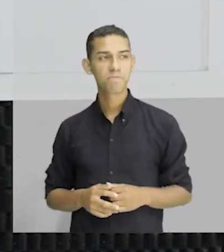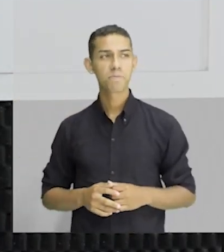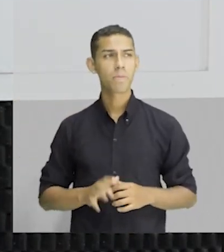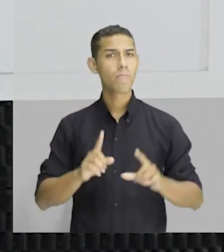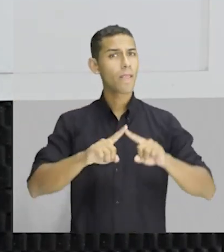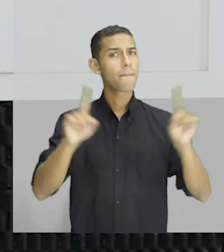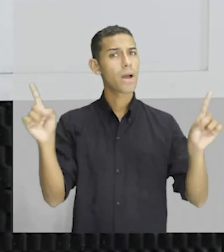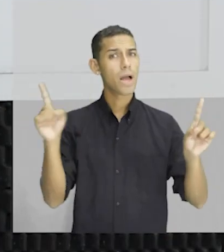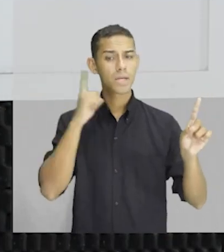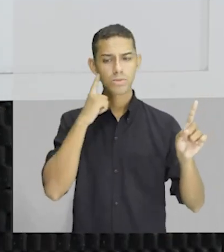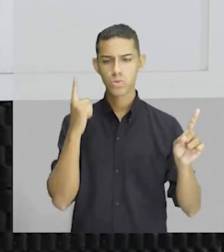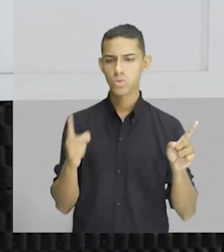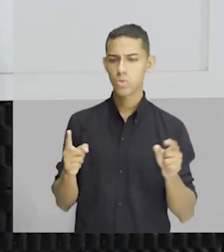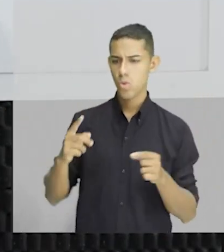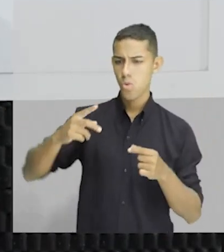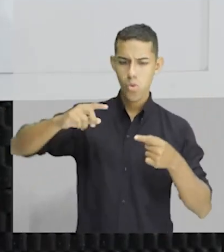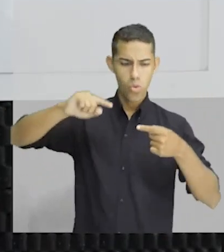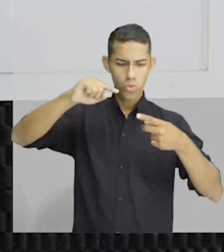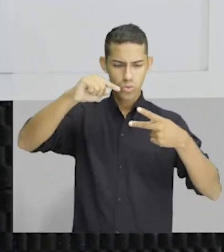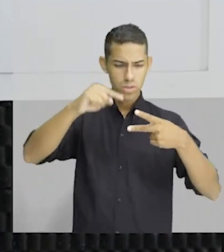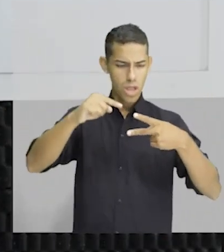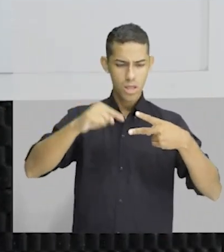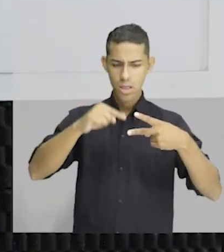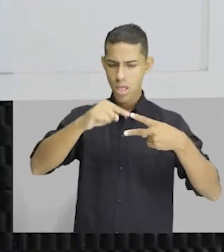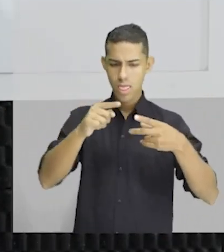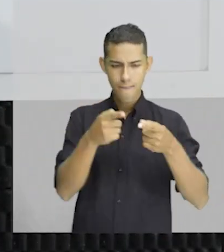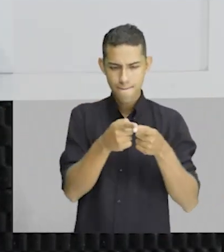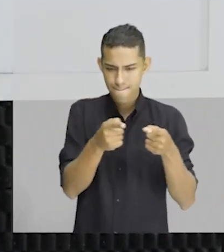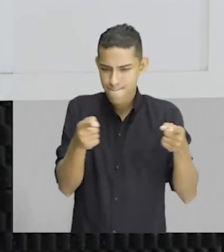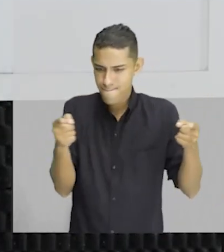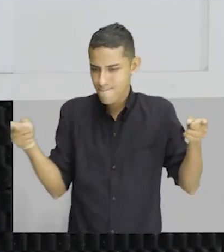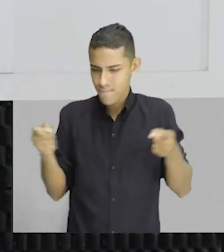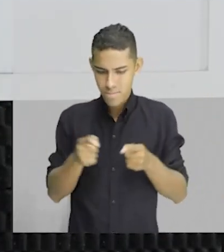não dilatam ou contraem igualmente.